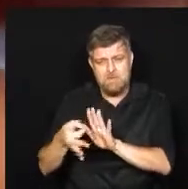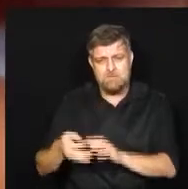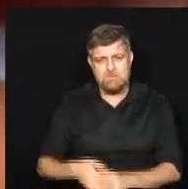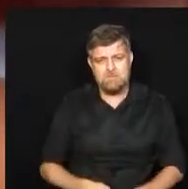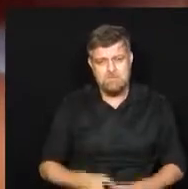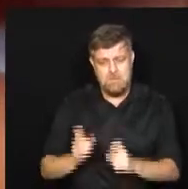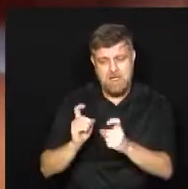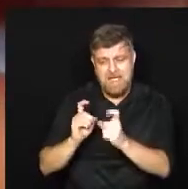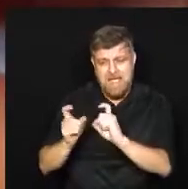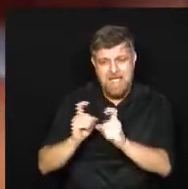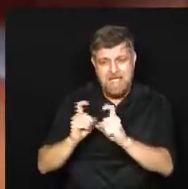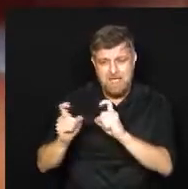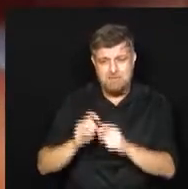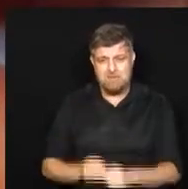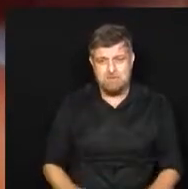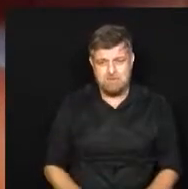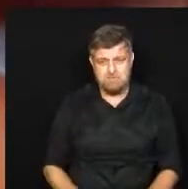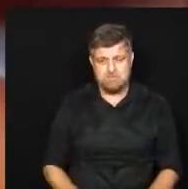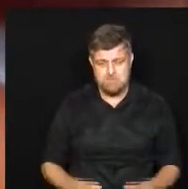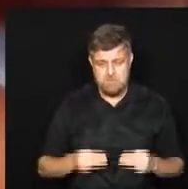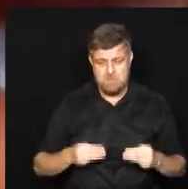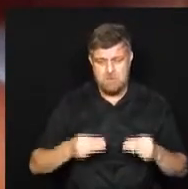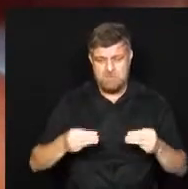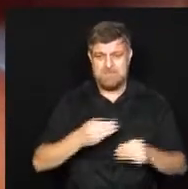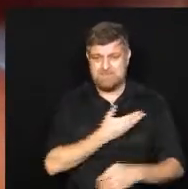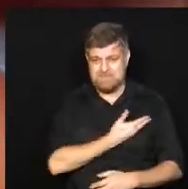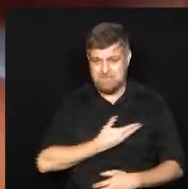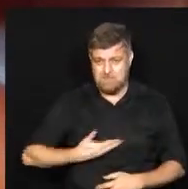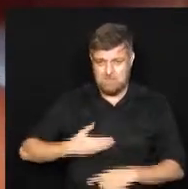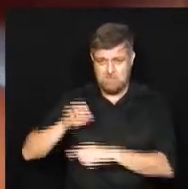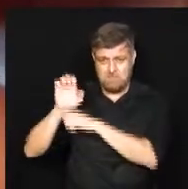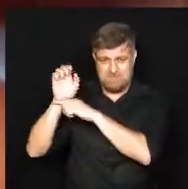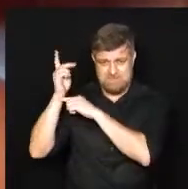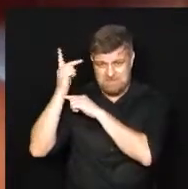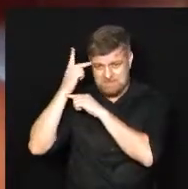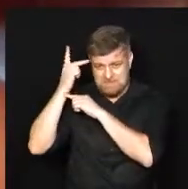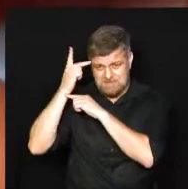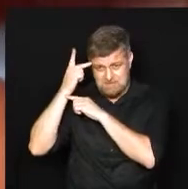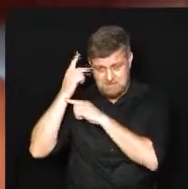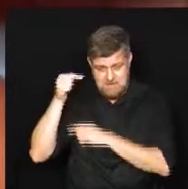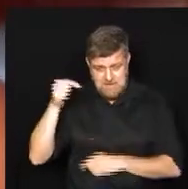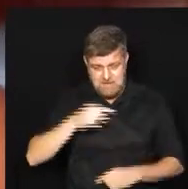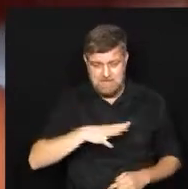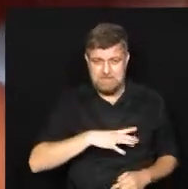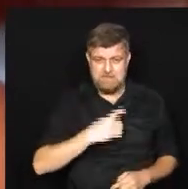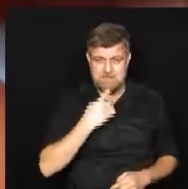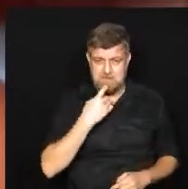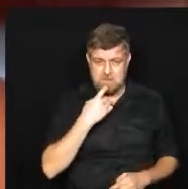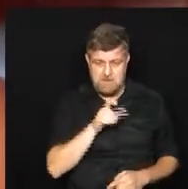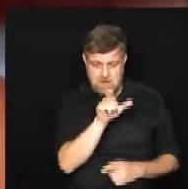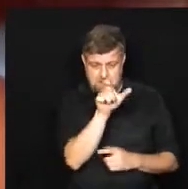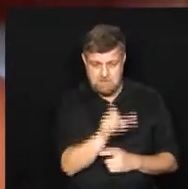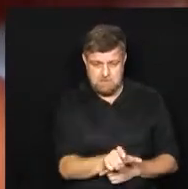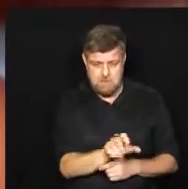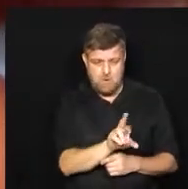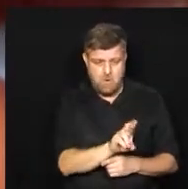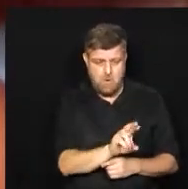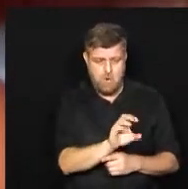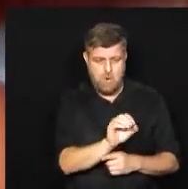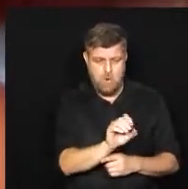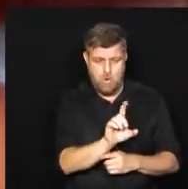uma reunião que o Ministério Público do Estado de São Paulo, que atua em Campinas, o Dr. Rodrigo Oliveira, faz